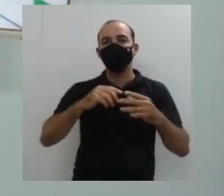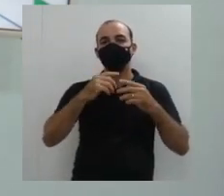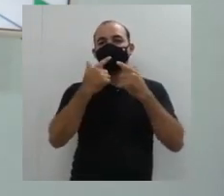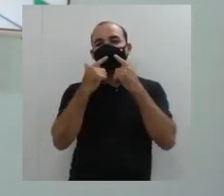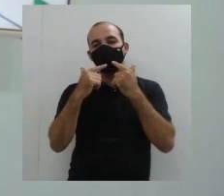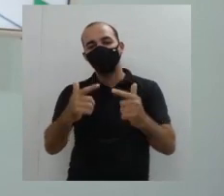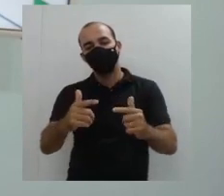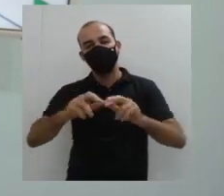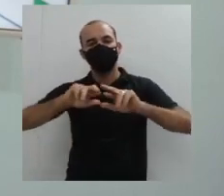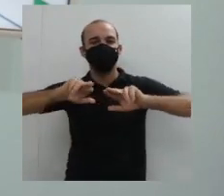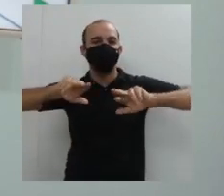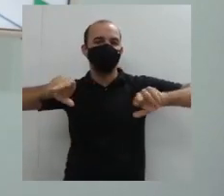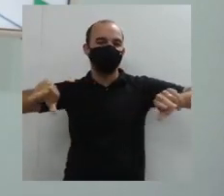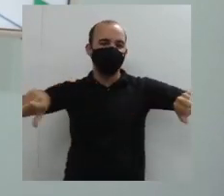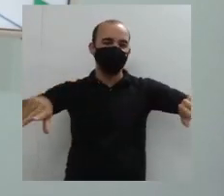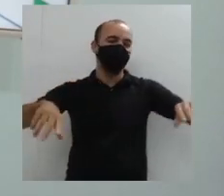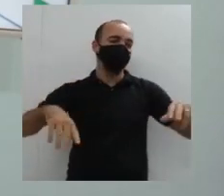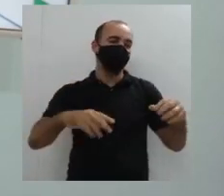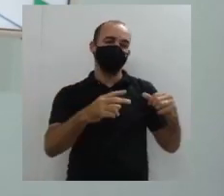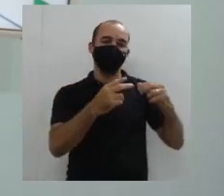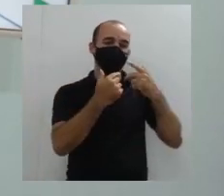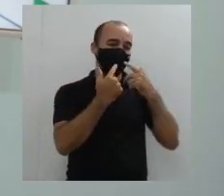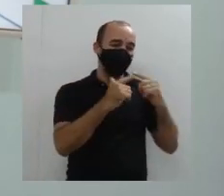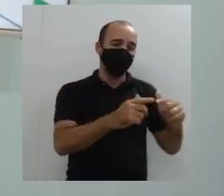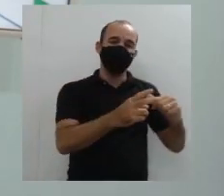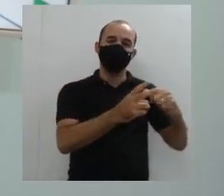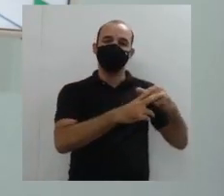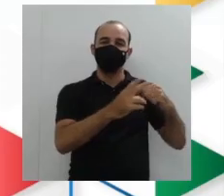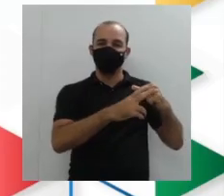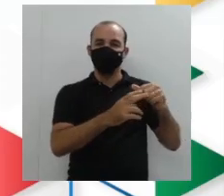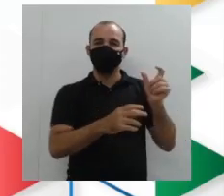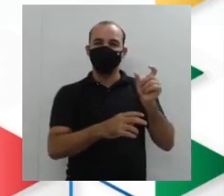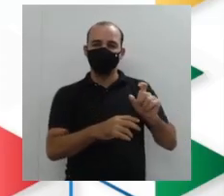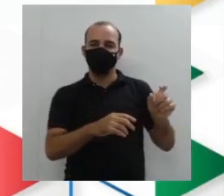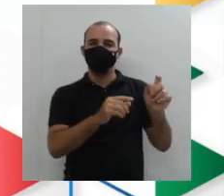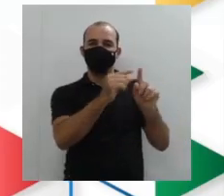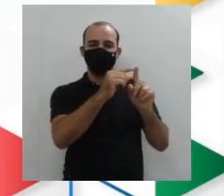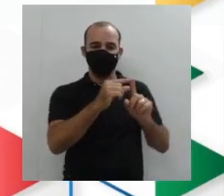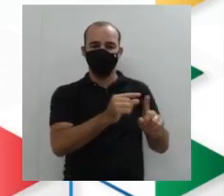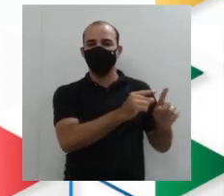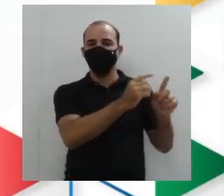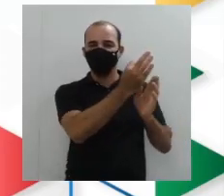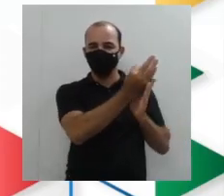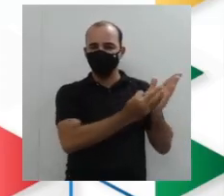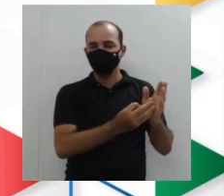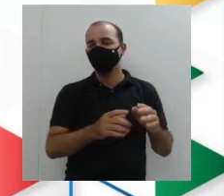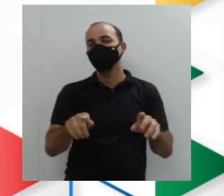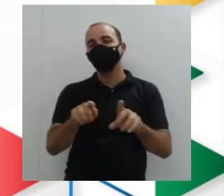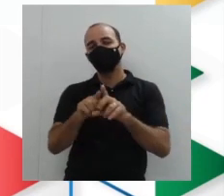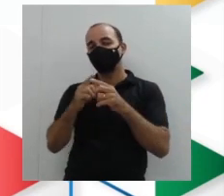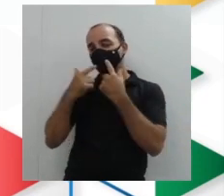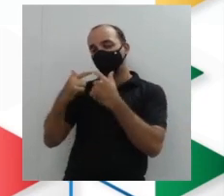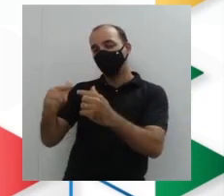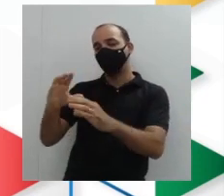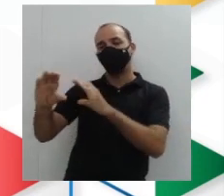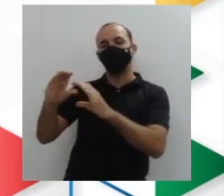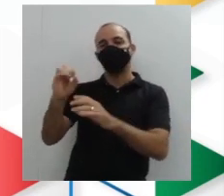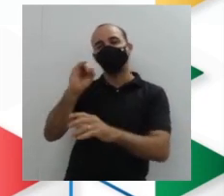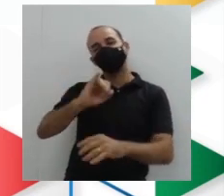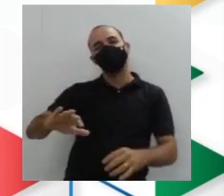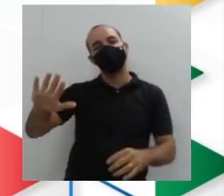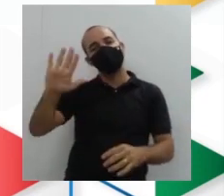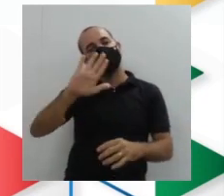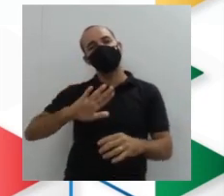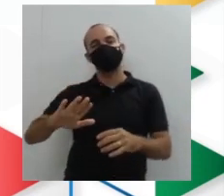caso a verbal e a não verbal. Olhem só esse texto na tela, prestem bem atenção. Não deixe